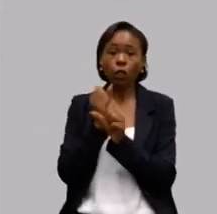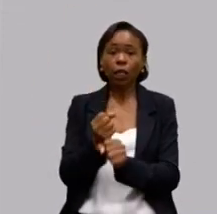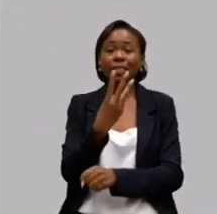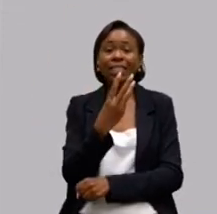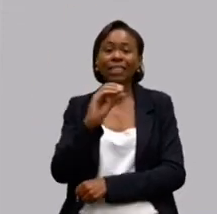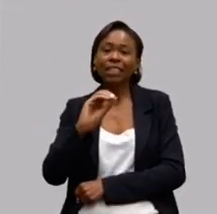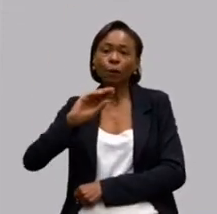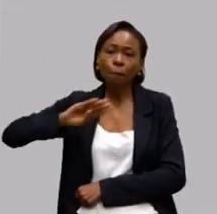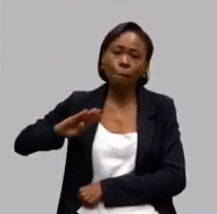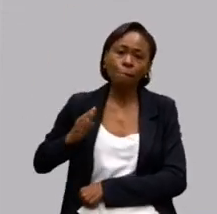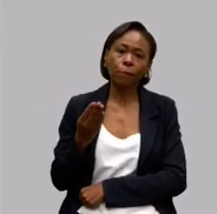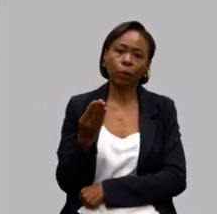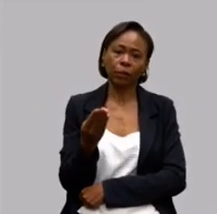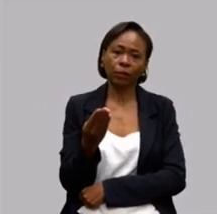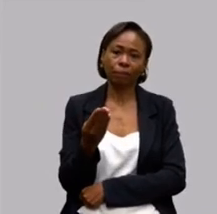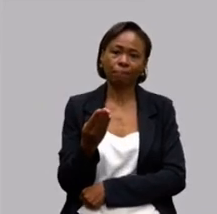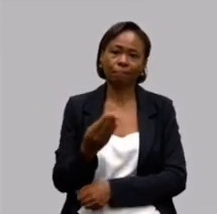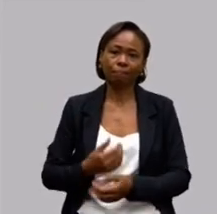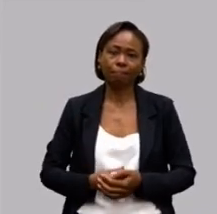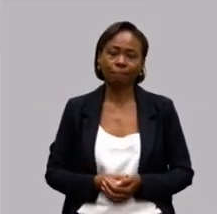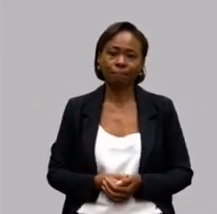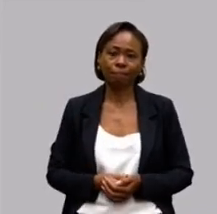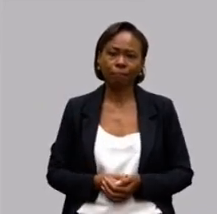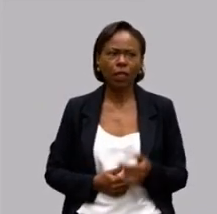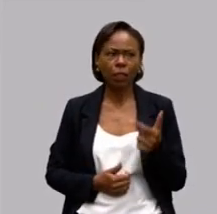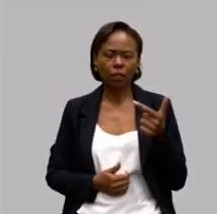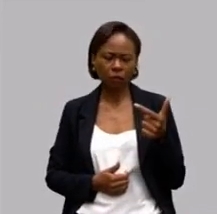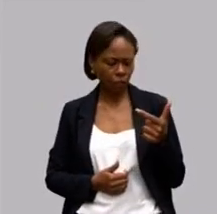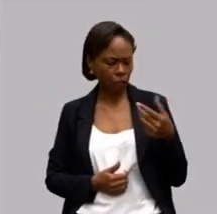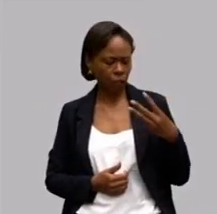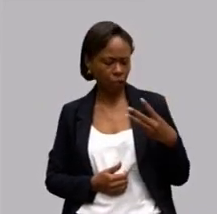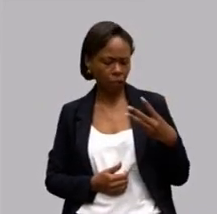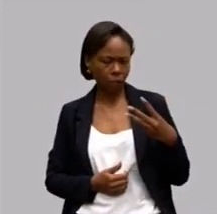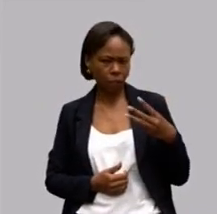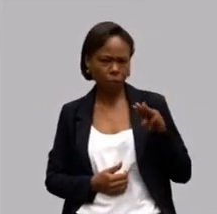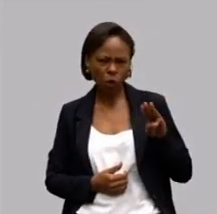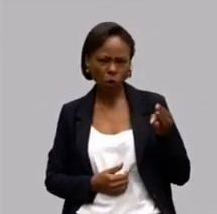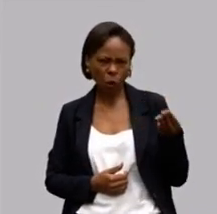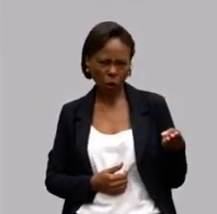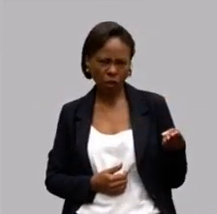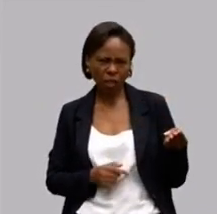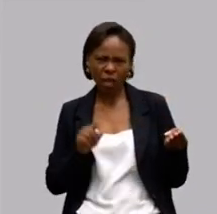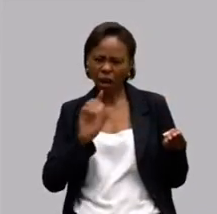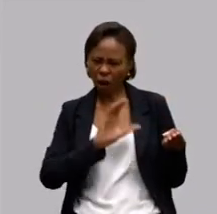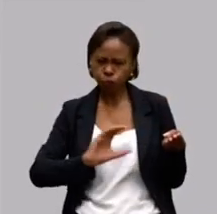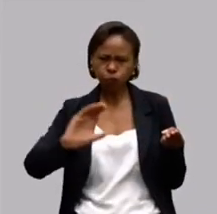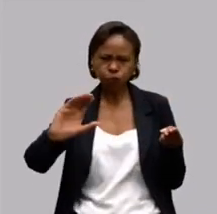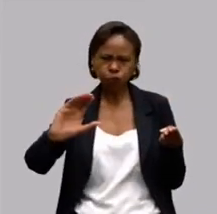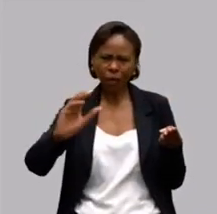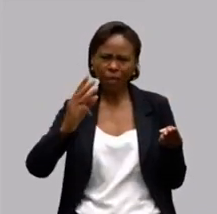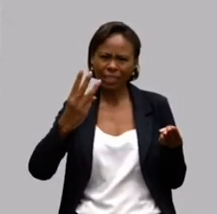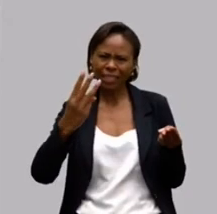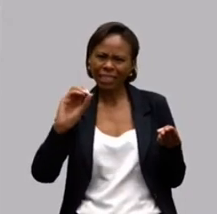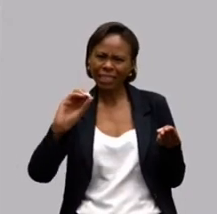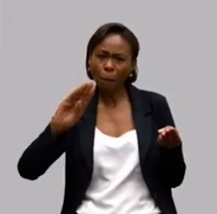bilhões. De 23 milhões, eles receberam 30 bilhões.